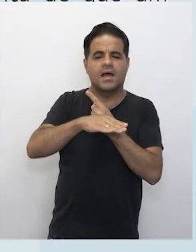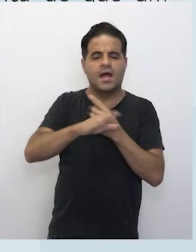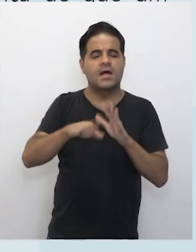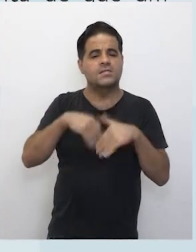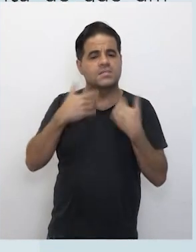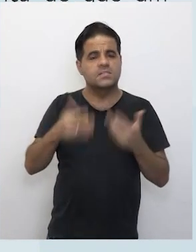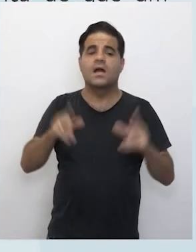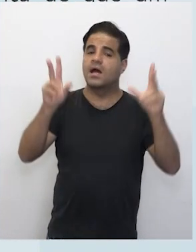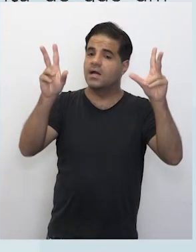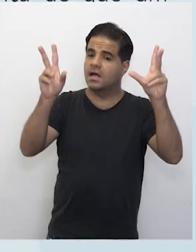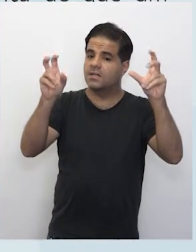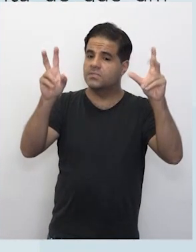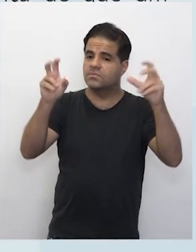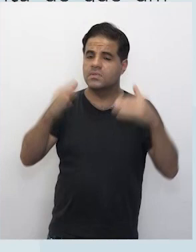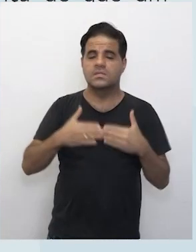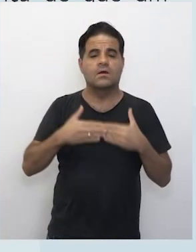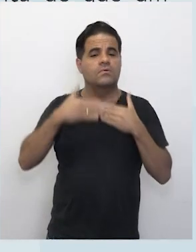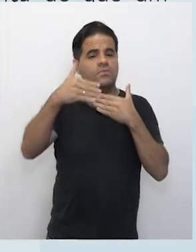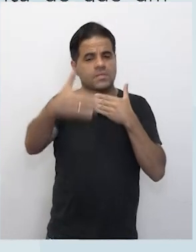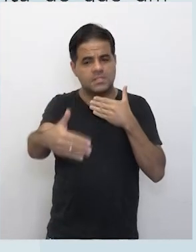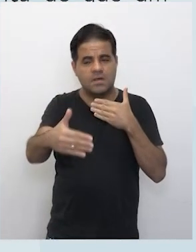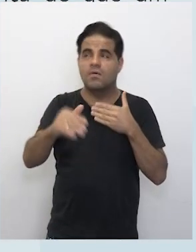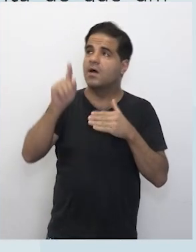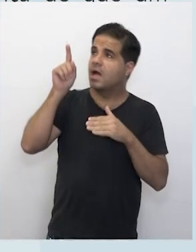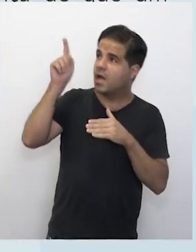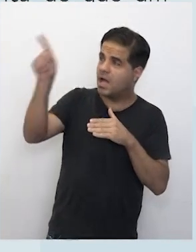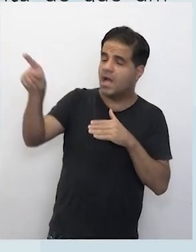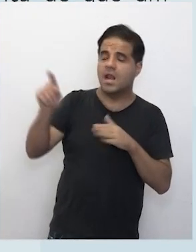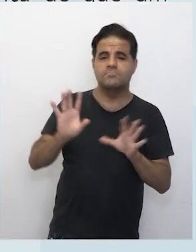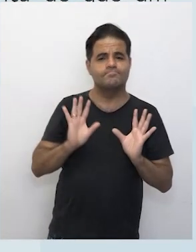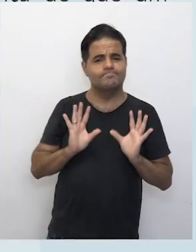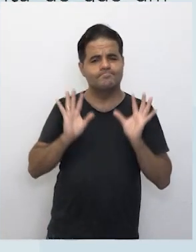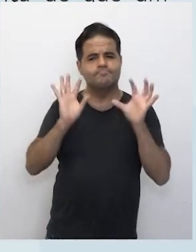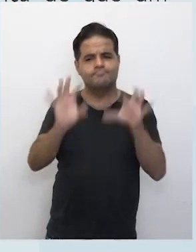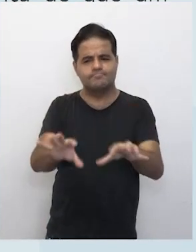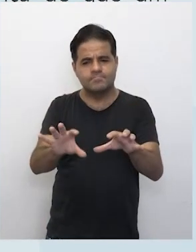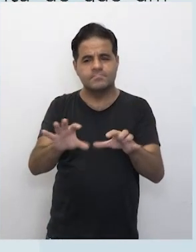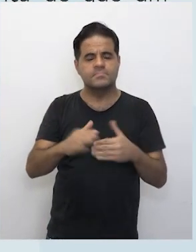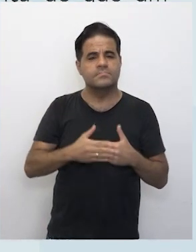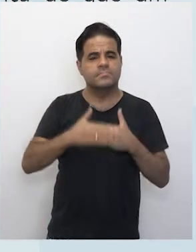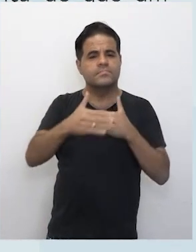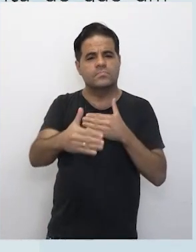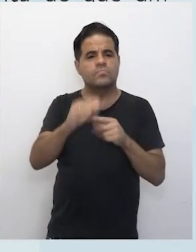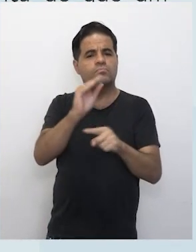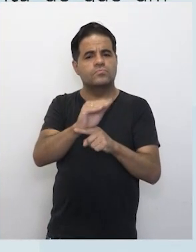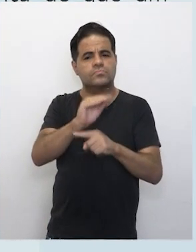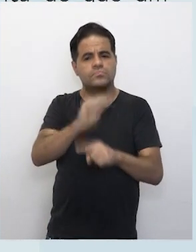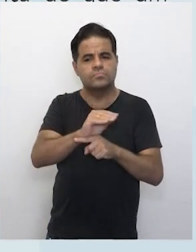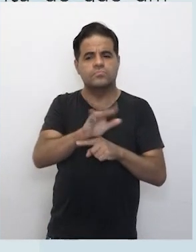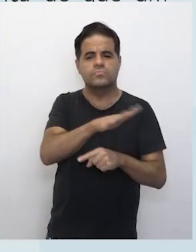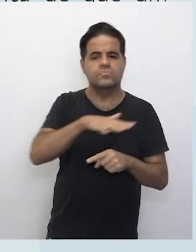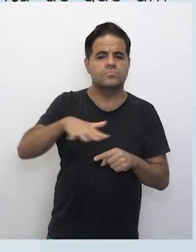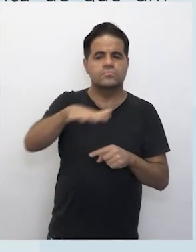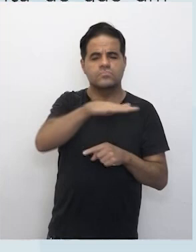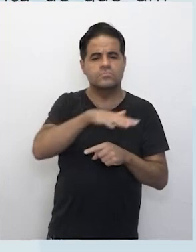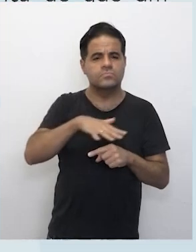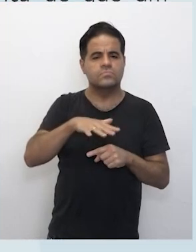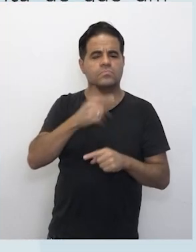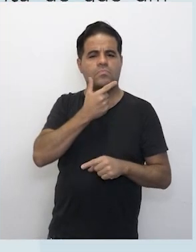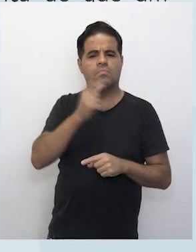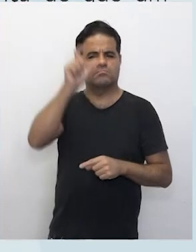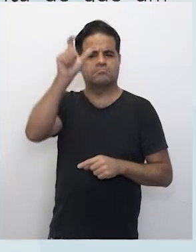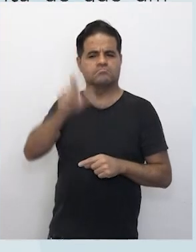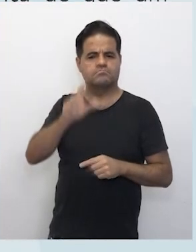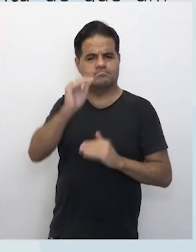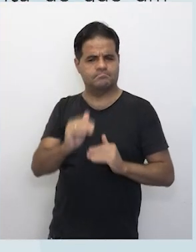a situação foi a seguinte: ela ficou por um tempo aos cuidados, vamos dizer assim, de um tutor,